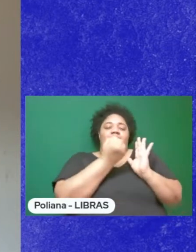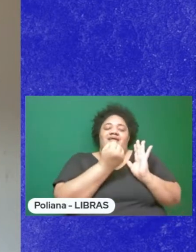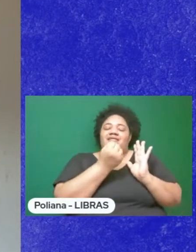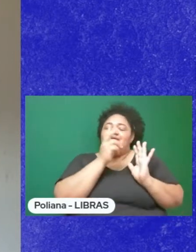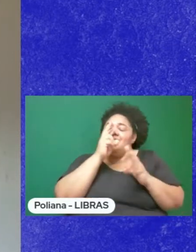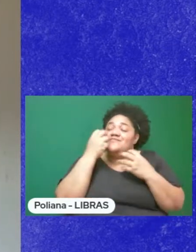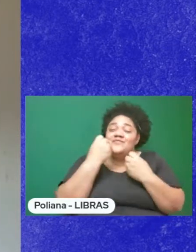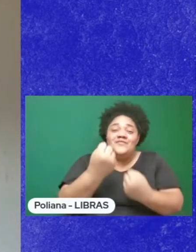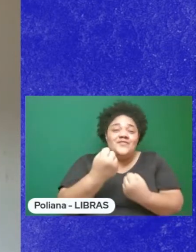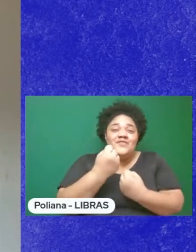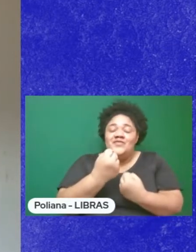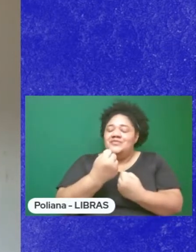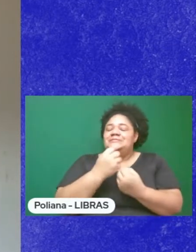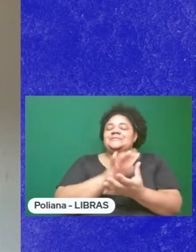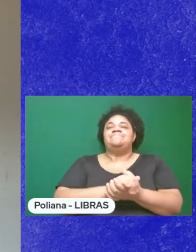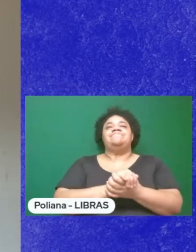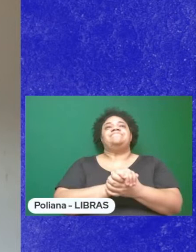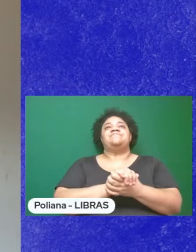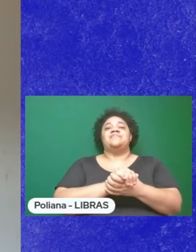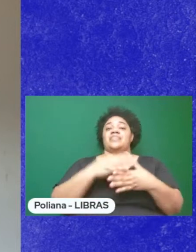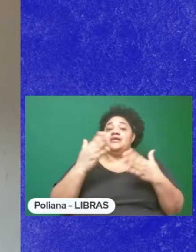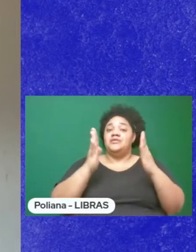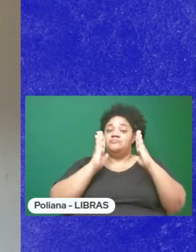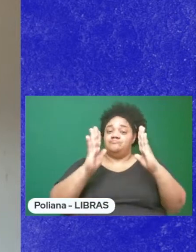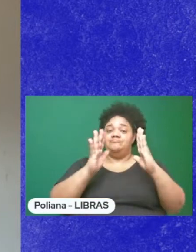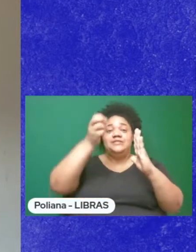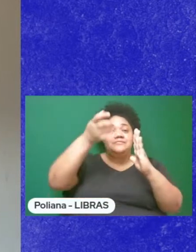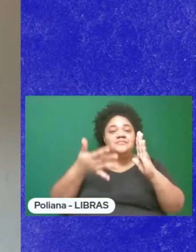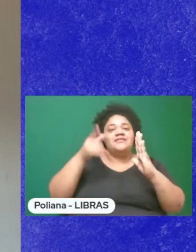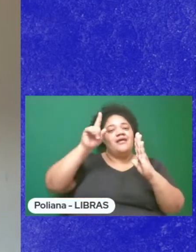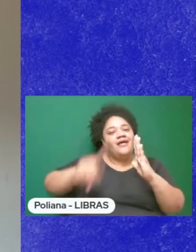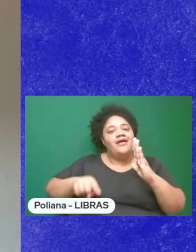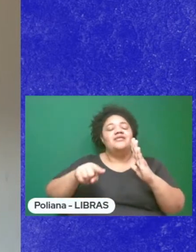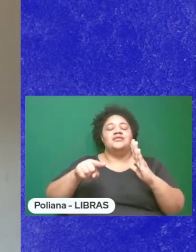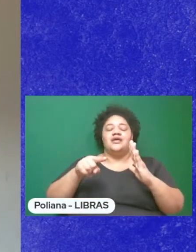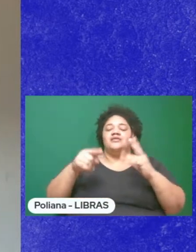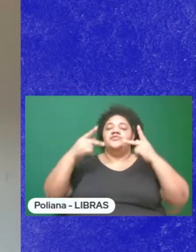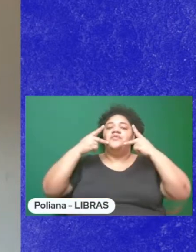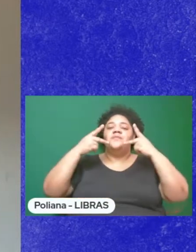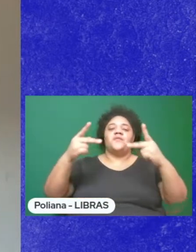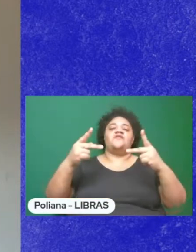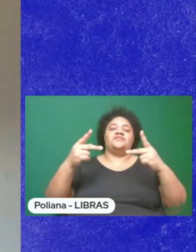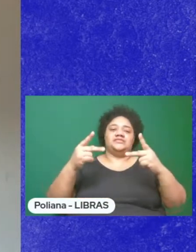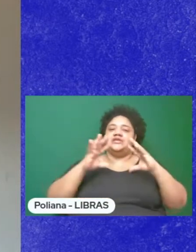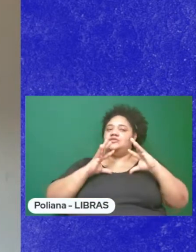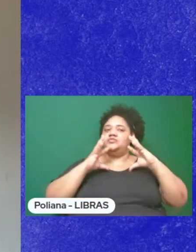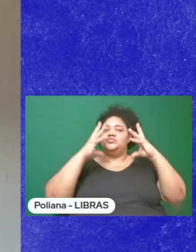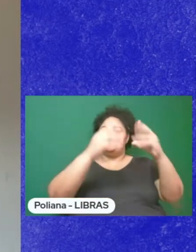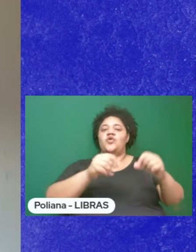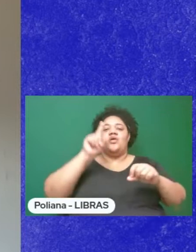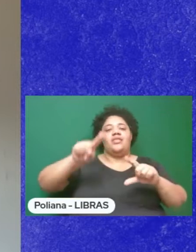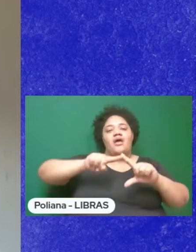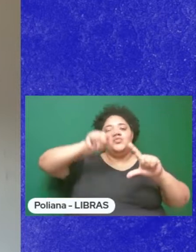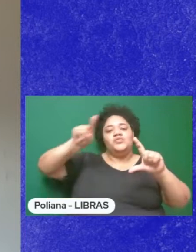isso. E nesse capítulo especificamente a gente quis trazer isso, falar sobre essa profecia e de que tudo é um ciclo, né?